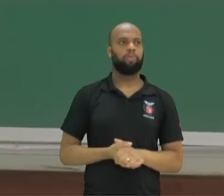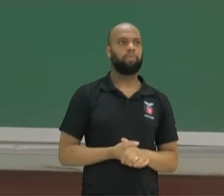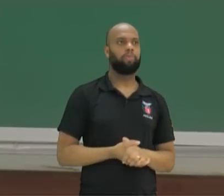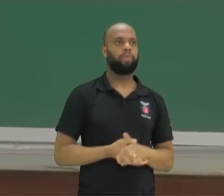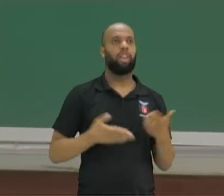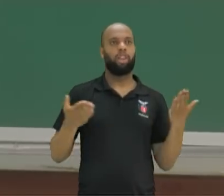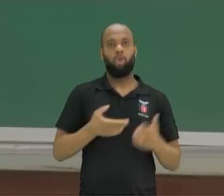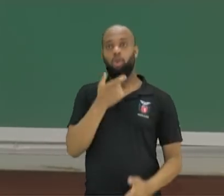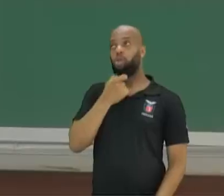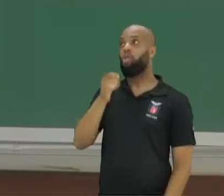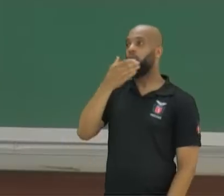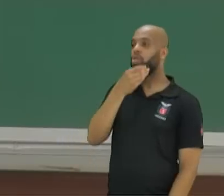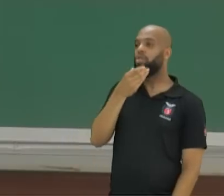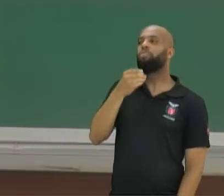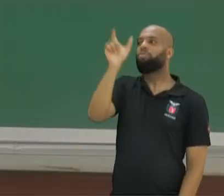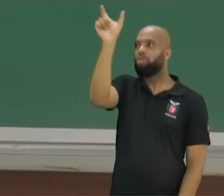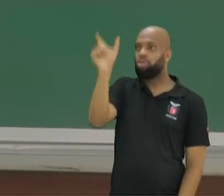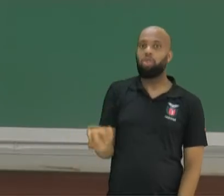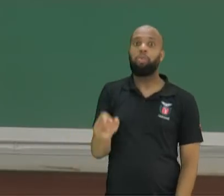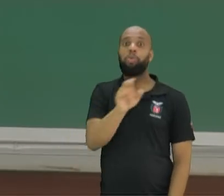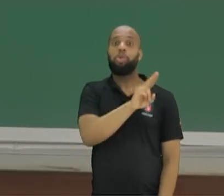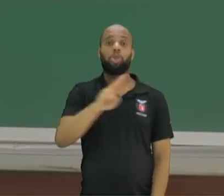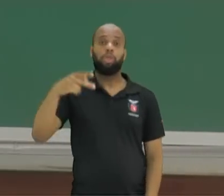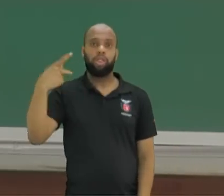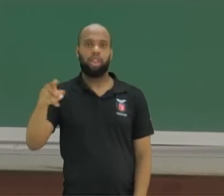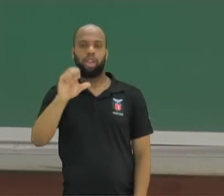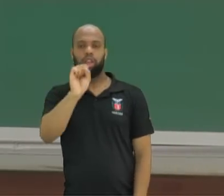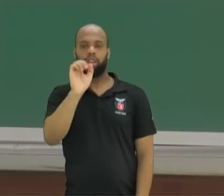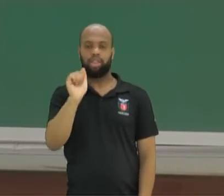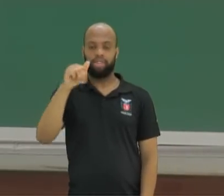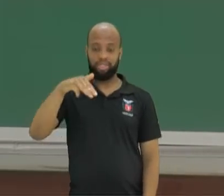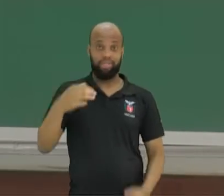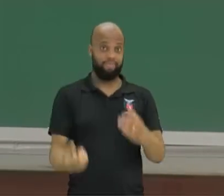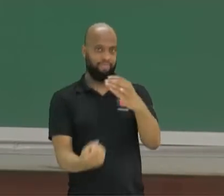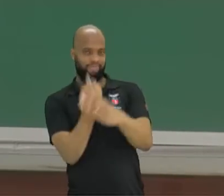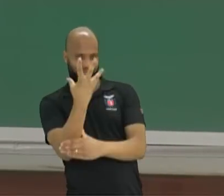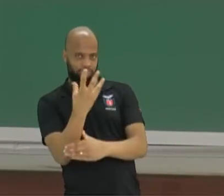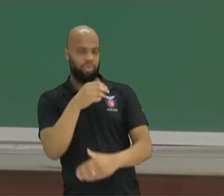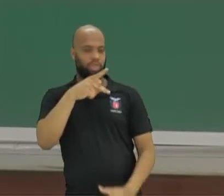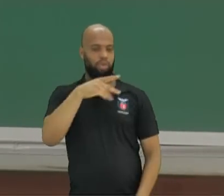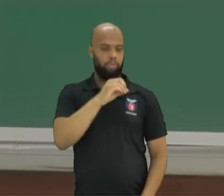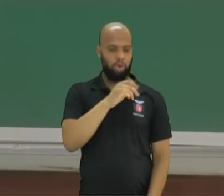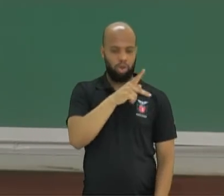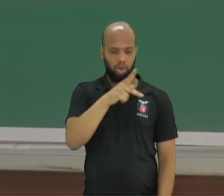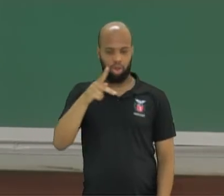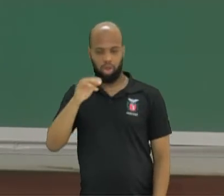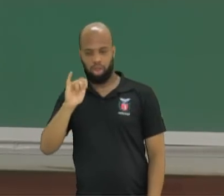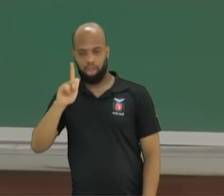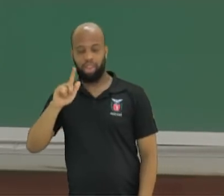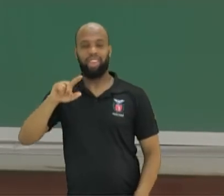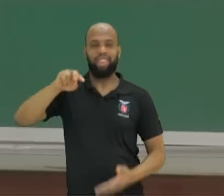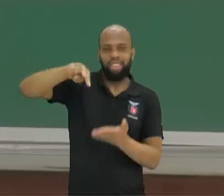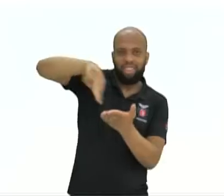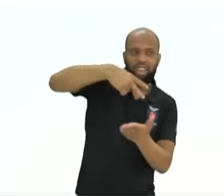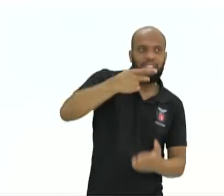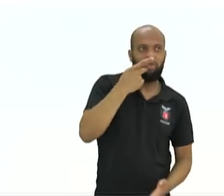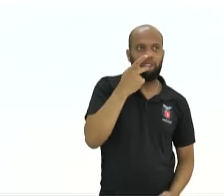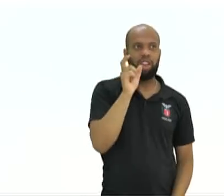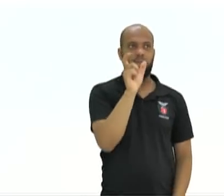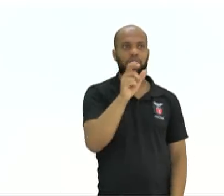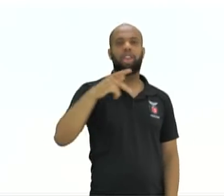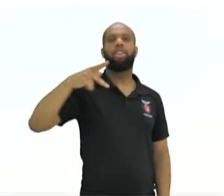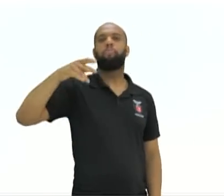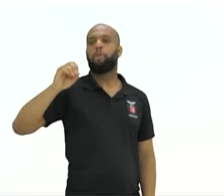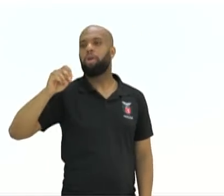Sun, aquele dançarino que inventou o pop, quando ele dançava, ele dizia a palavra